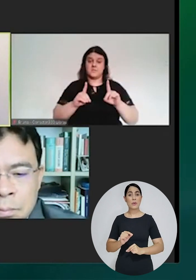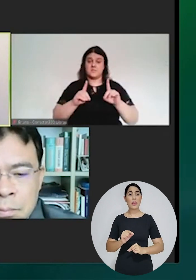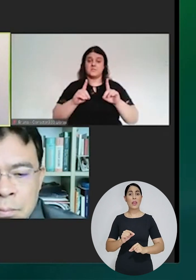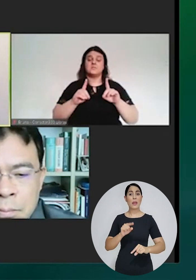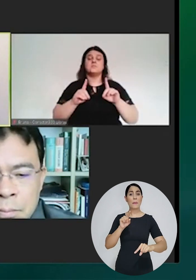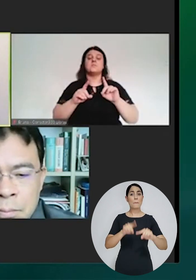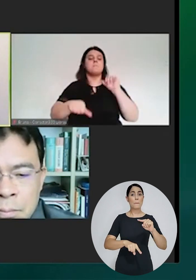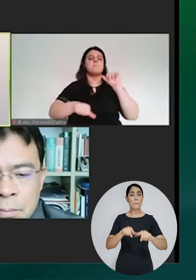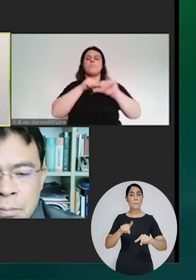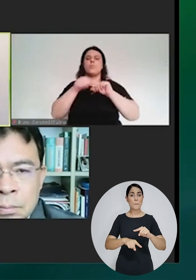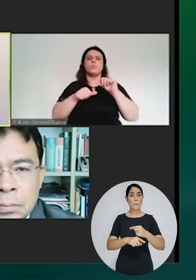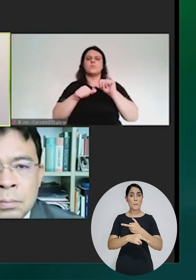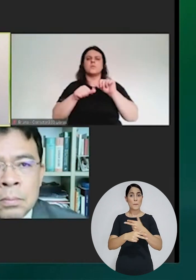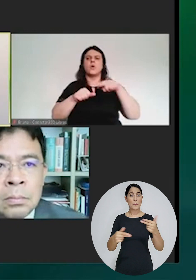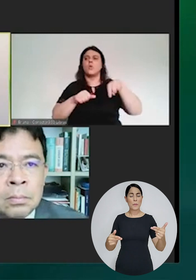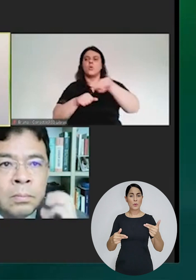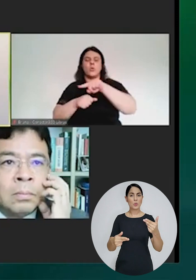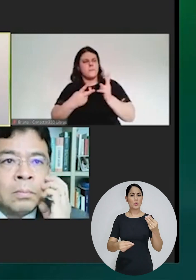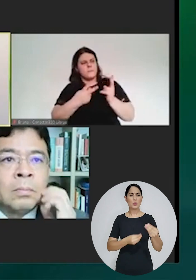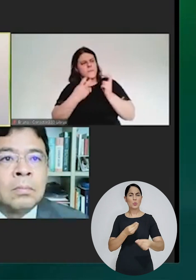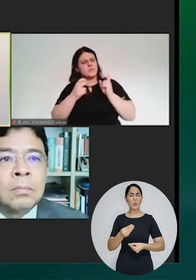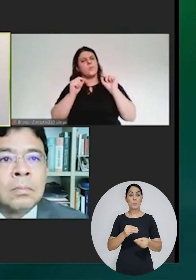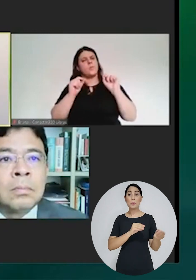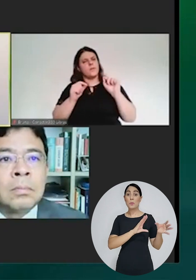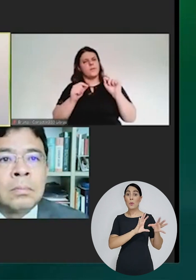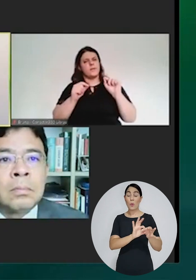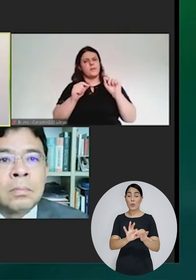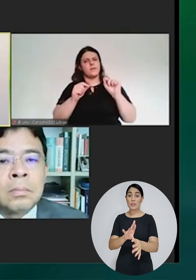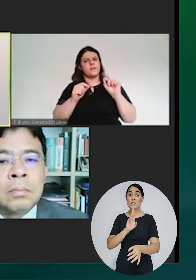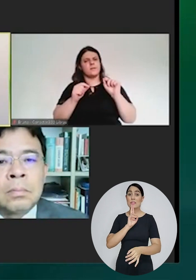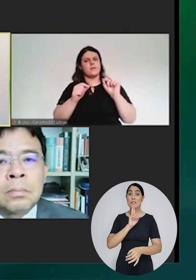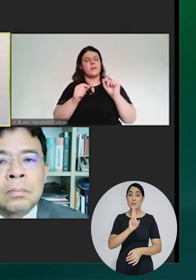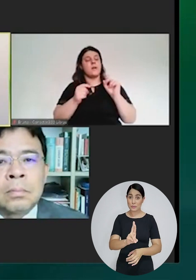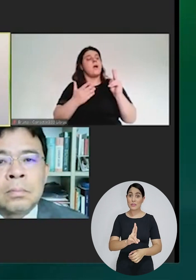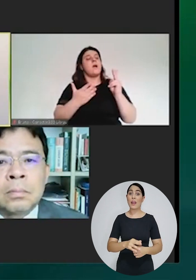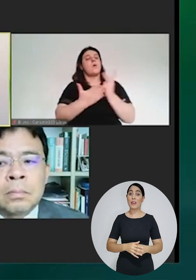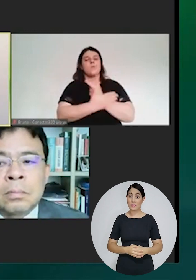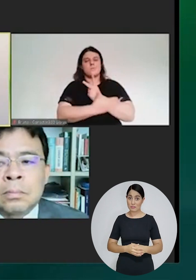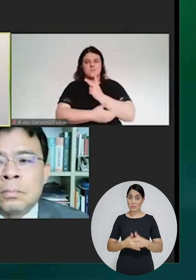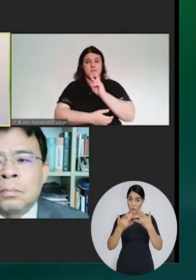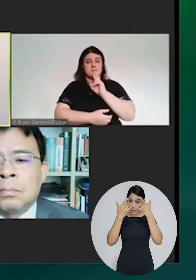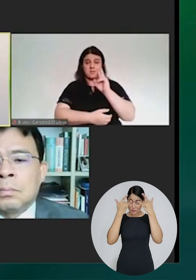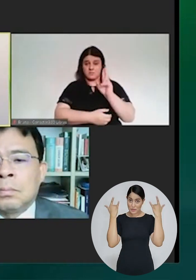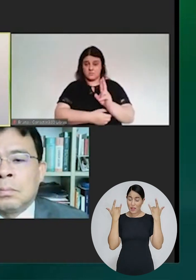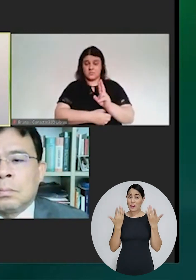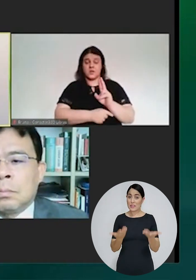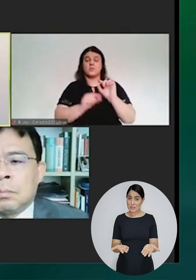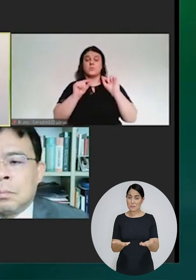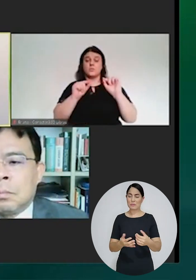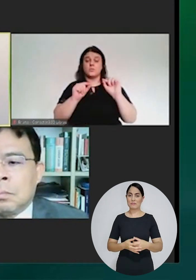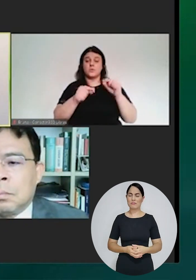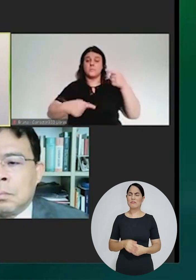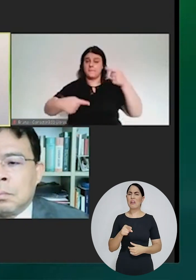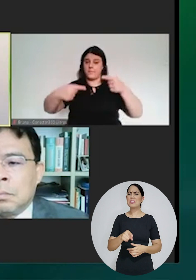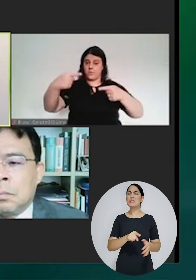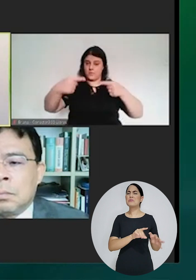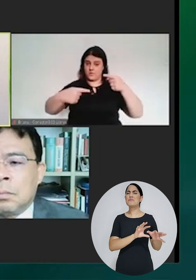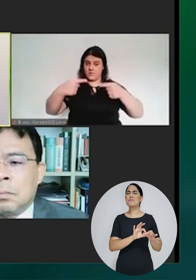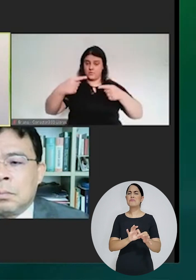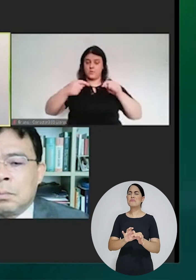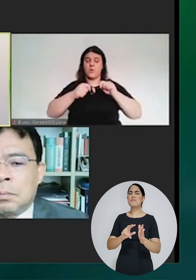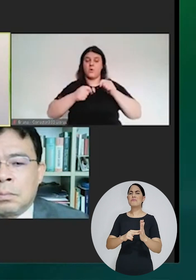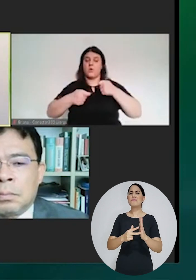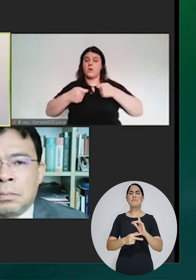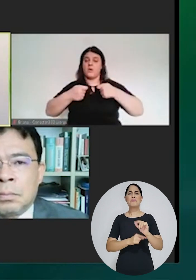ser vista enquanto um produto, ou seja, um resultado de um ordenamento político e